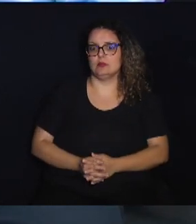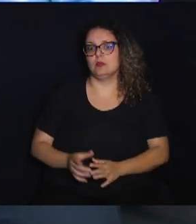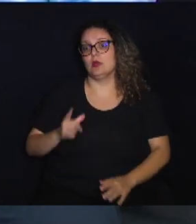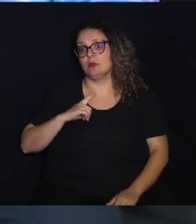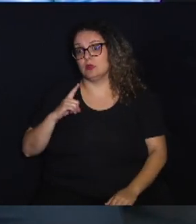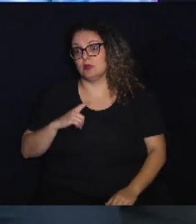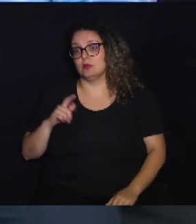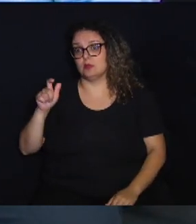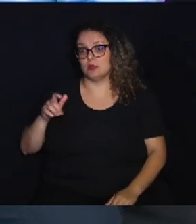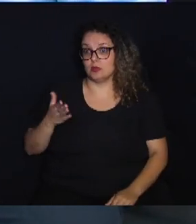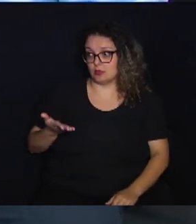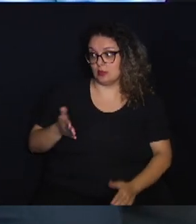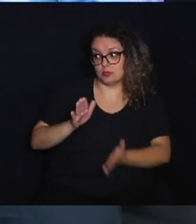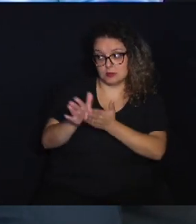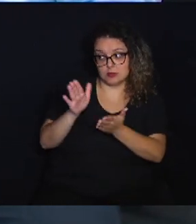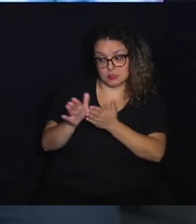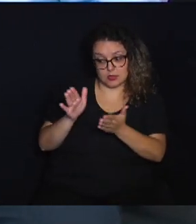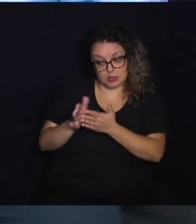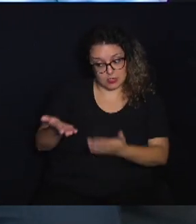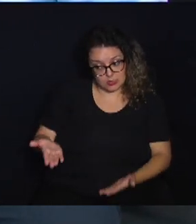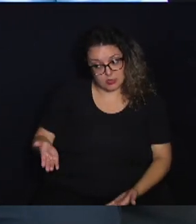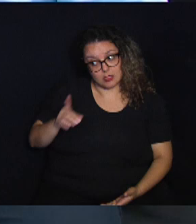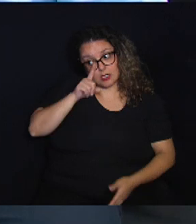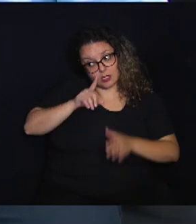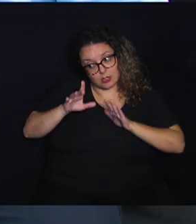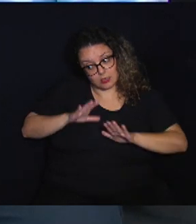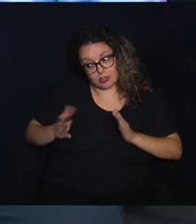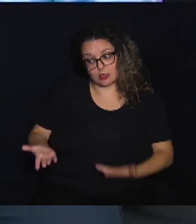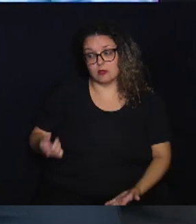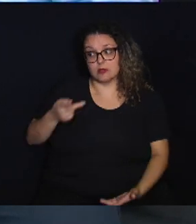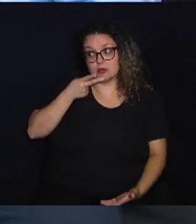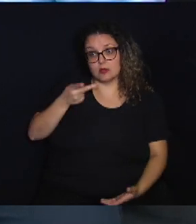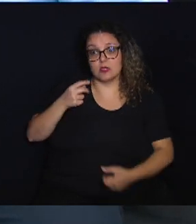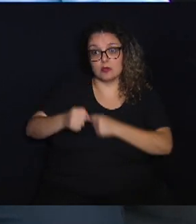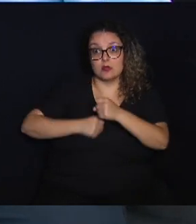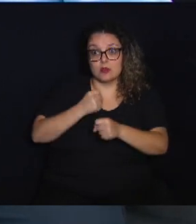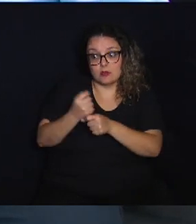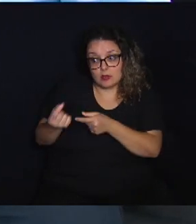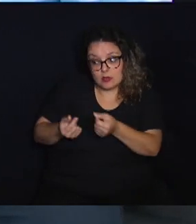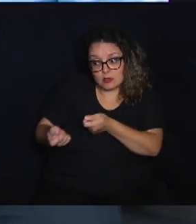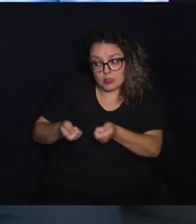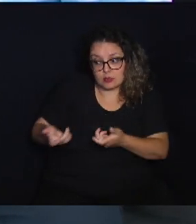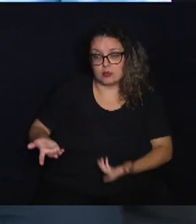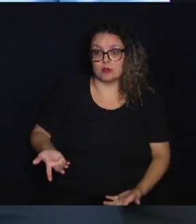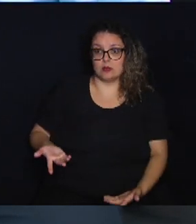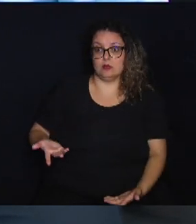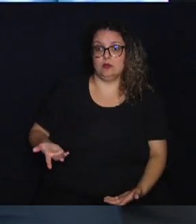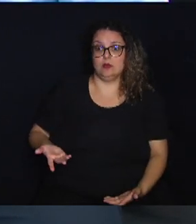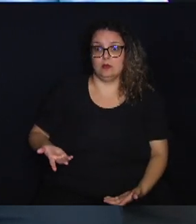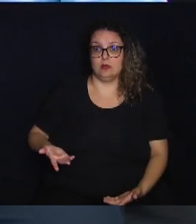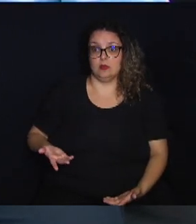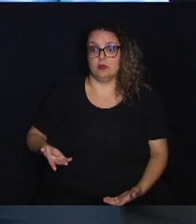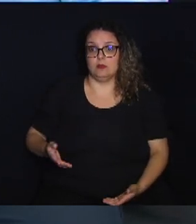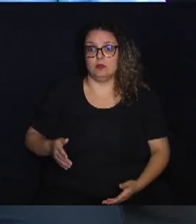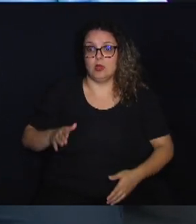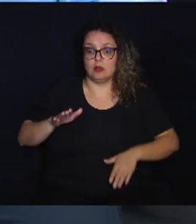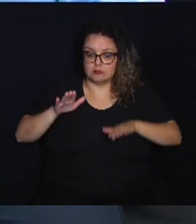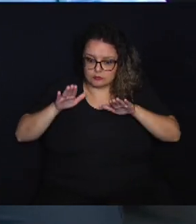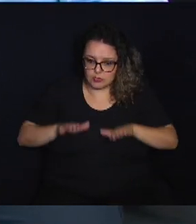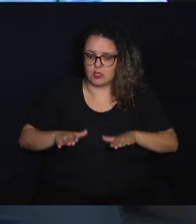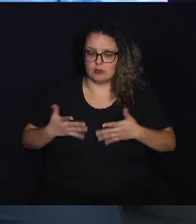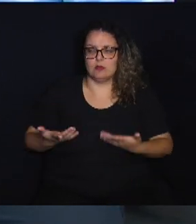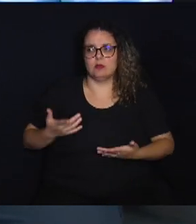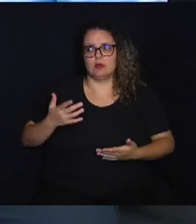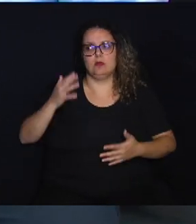falar assim, ó, você está gastando muito, você não falou que esse ano você queria economizar dinheiro, para colocar os pés no chão da pessoa, é interessante